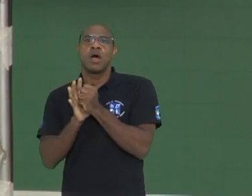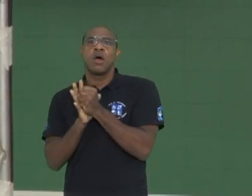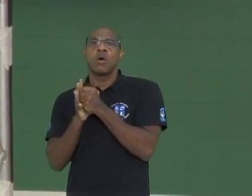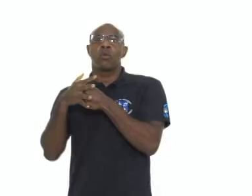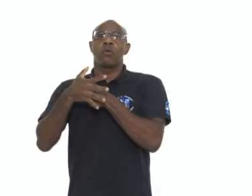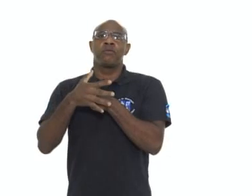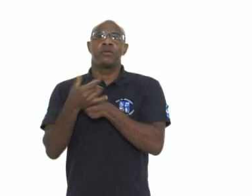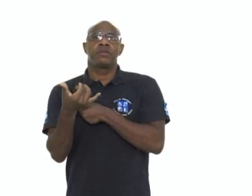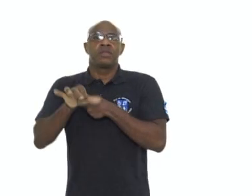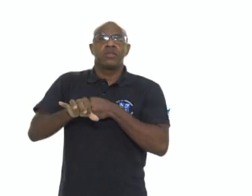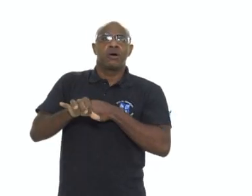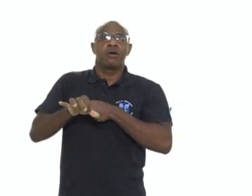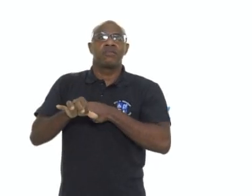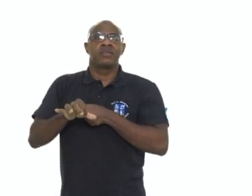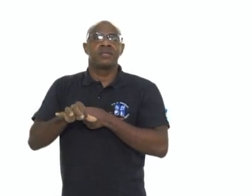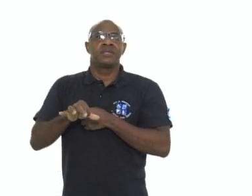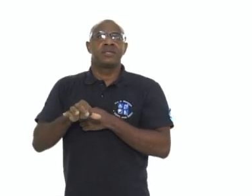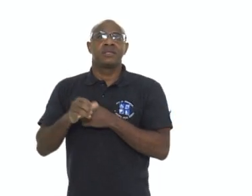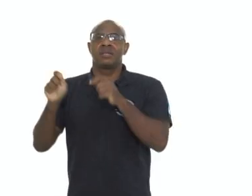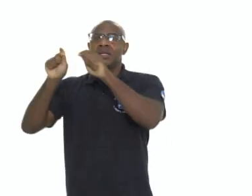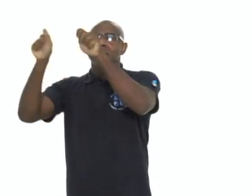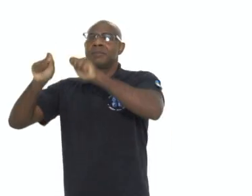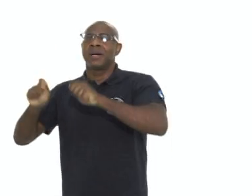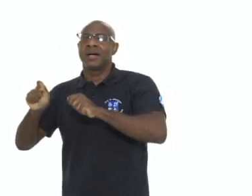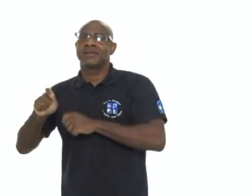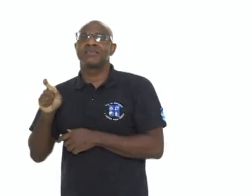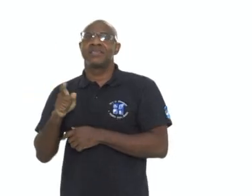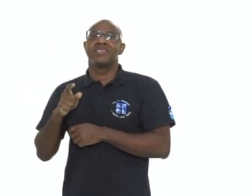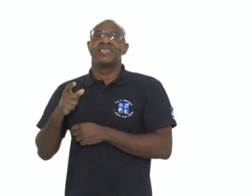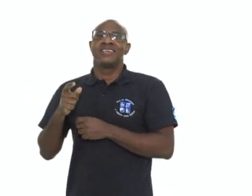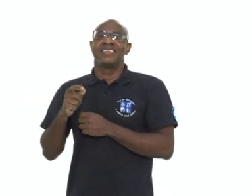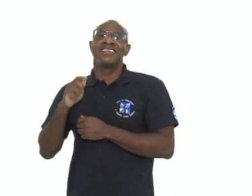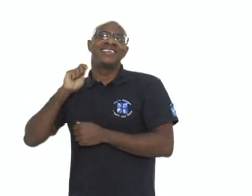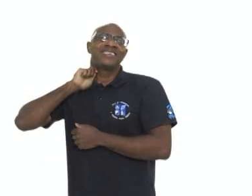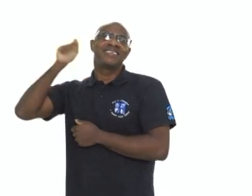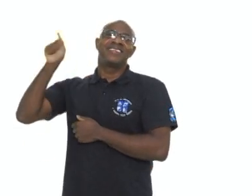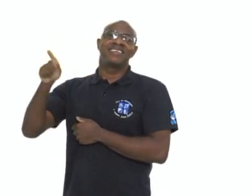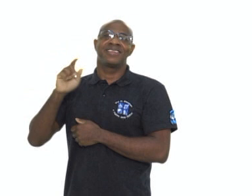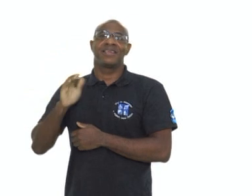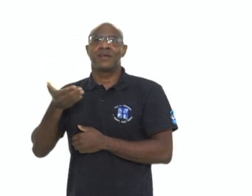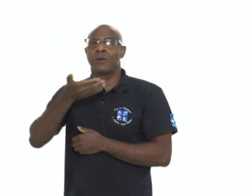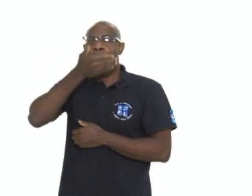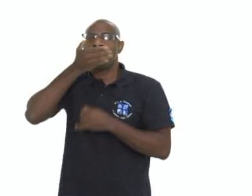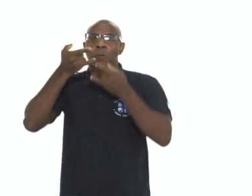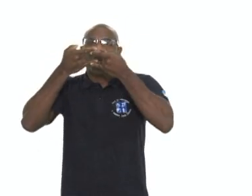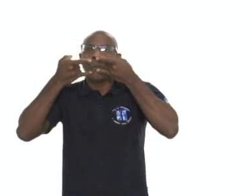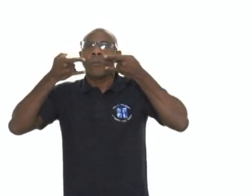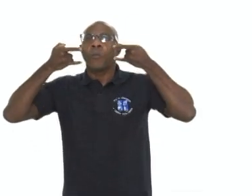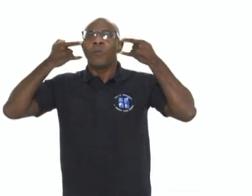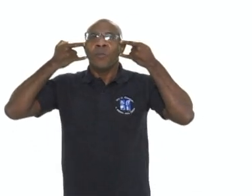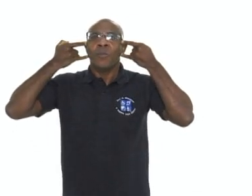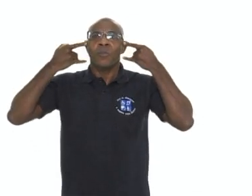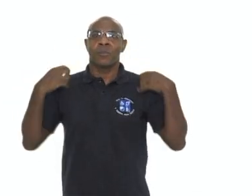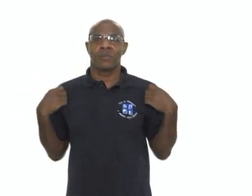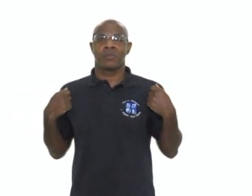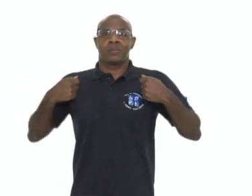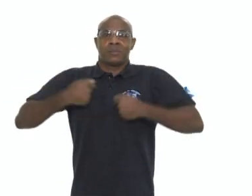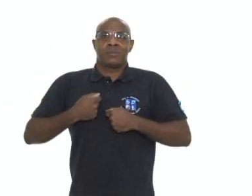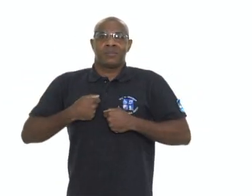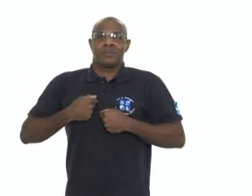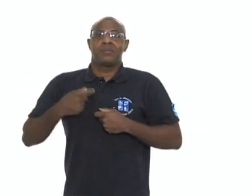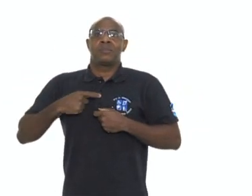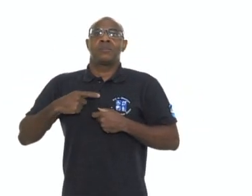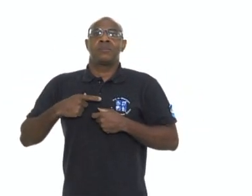Covid-19. Estátua de Tiradentes ganha máscara e jaleco em homenagem a profissionais que atuam